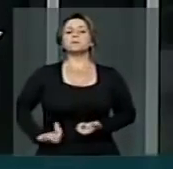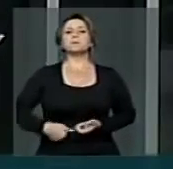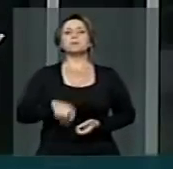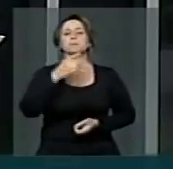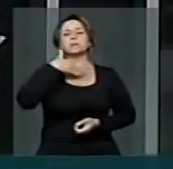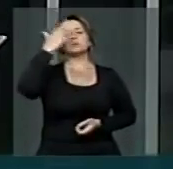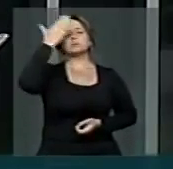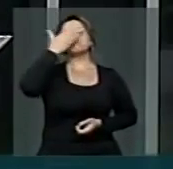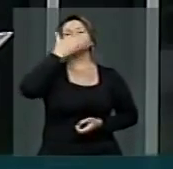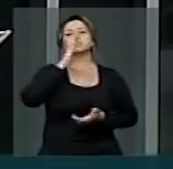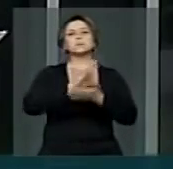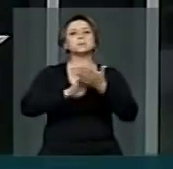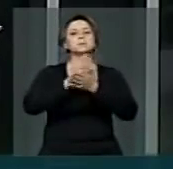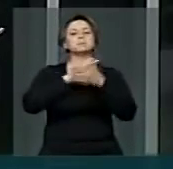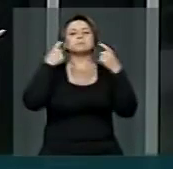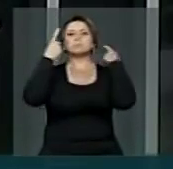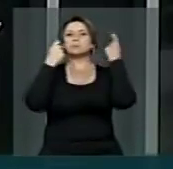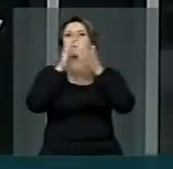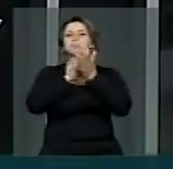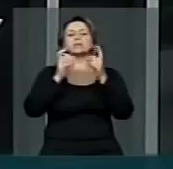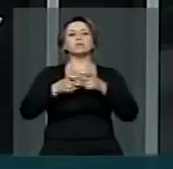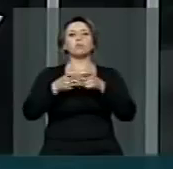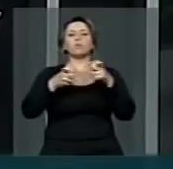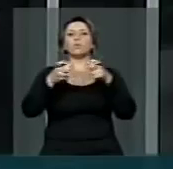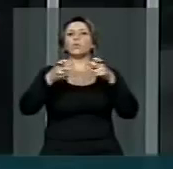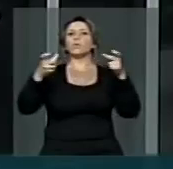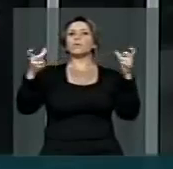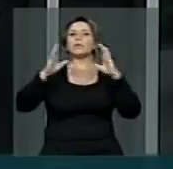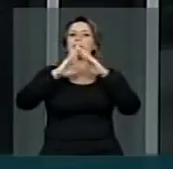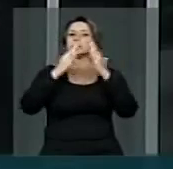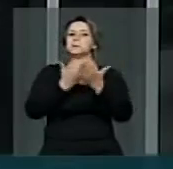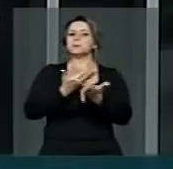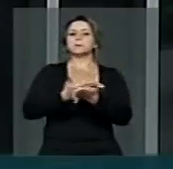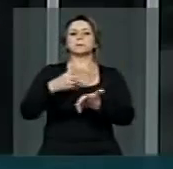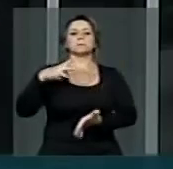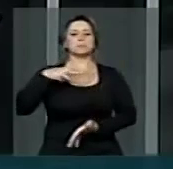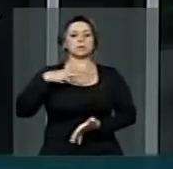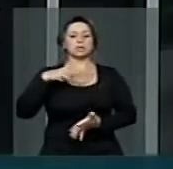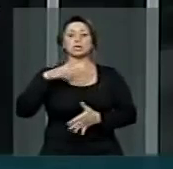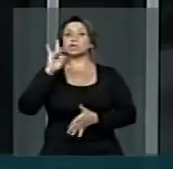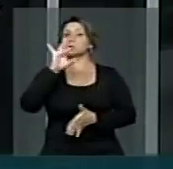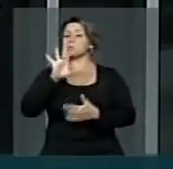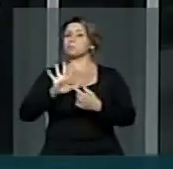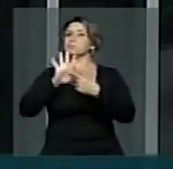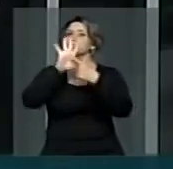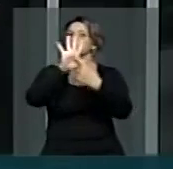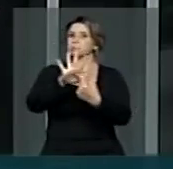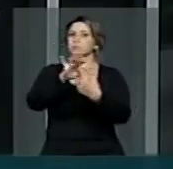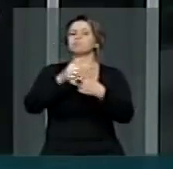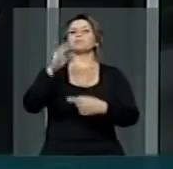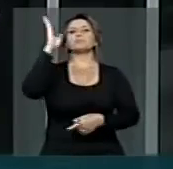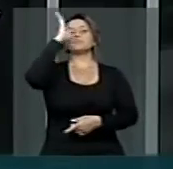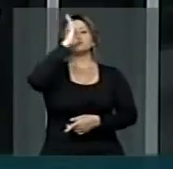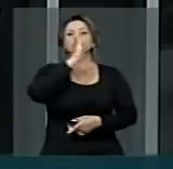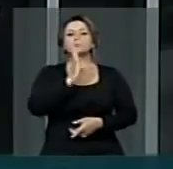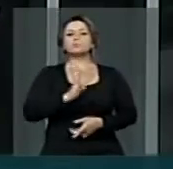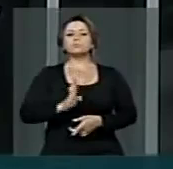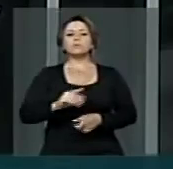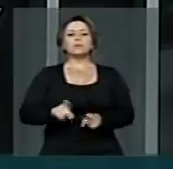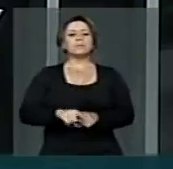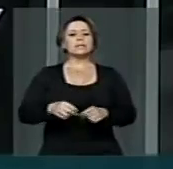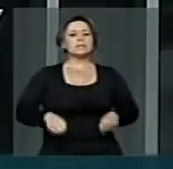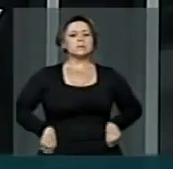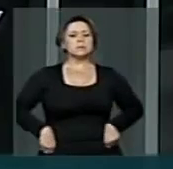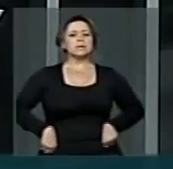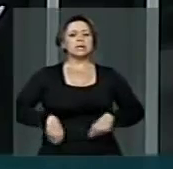a índices impressionantes. Apenas como referência, senhor presidente, os brasileiros devem gastar